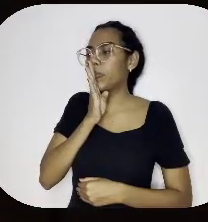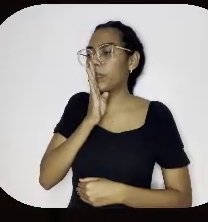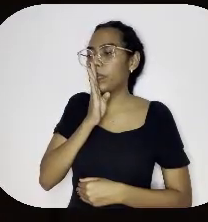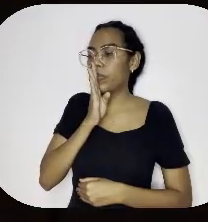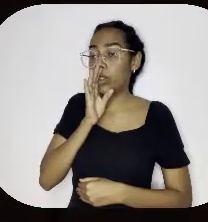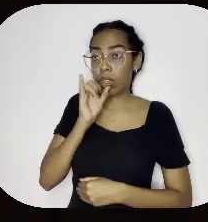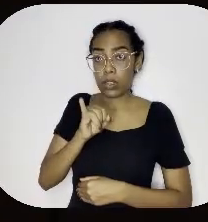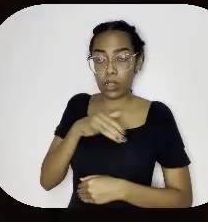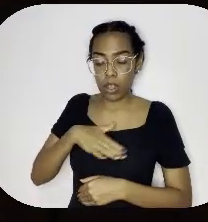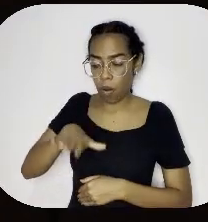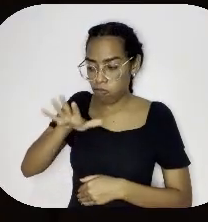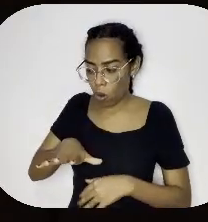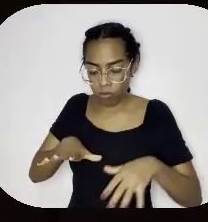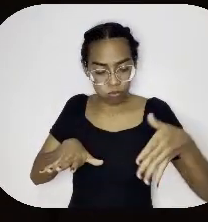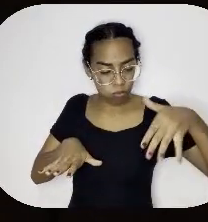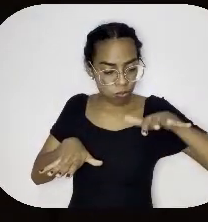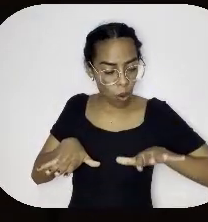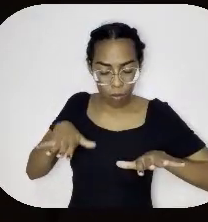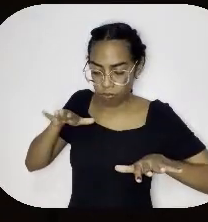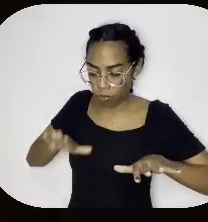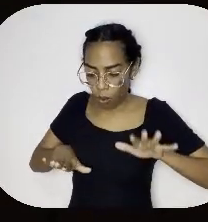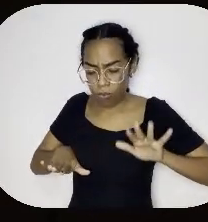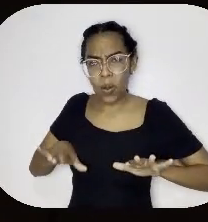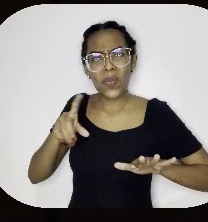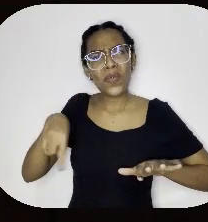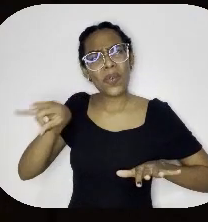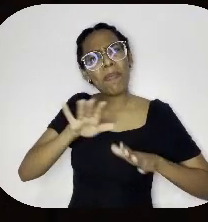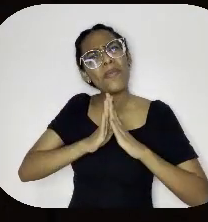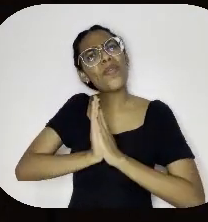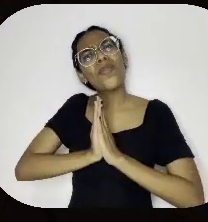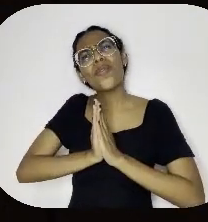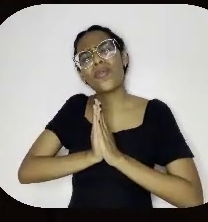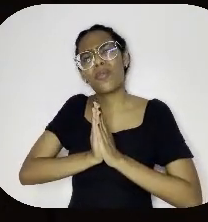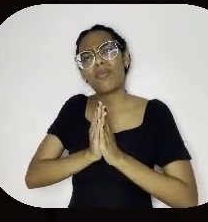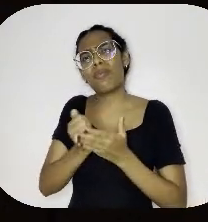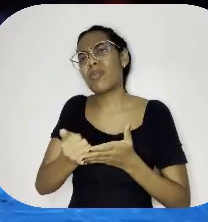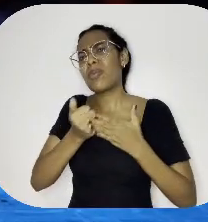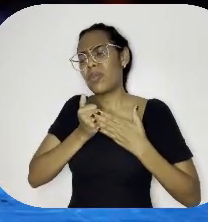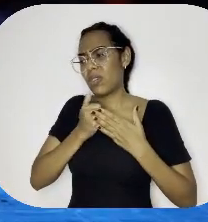no adentro da íris, a menor sombra do ínfimo movimento.